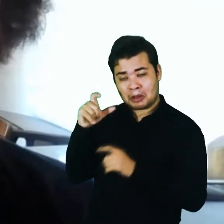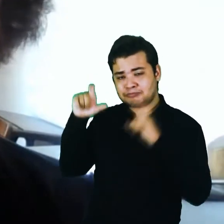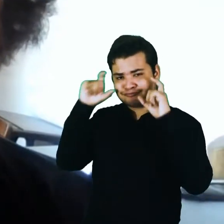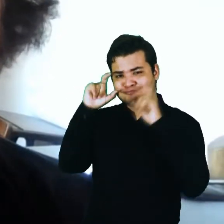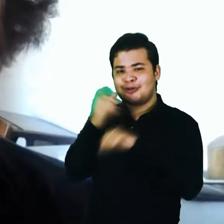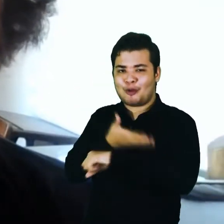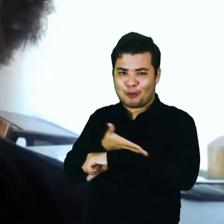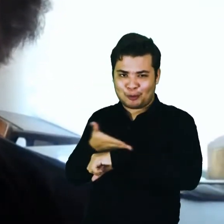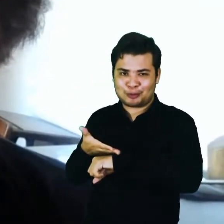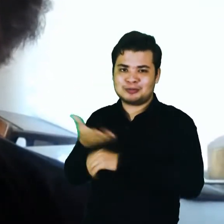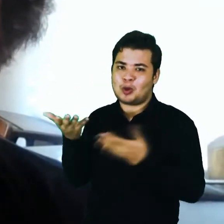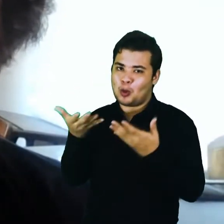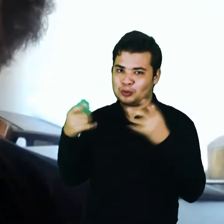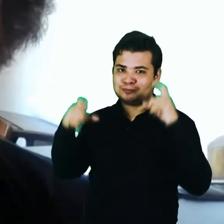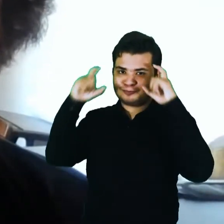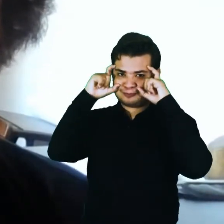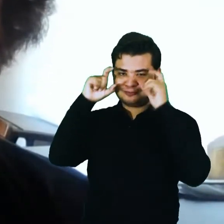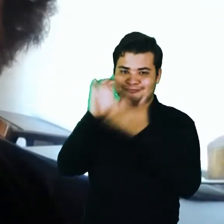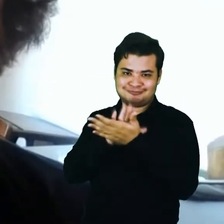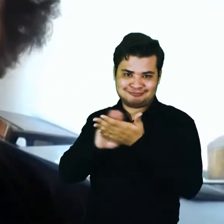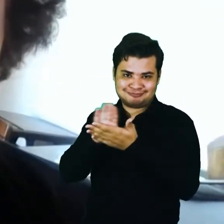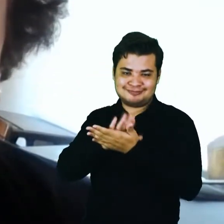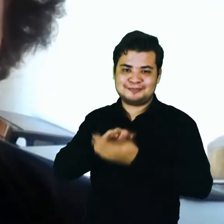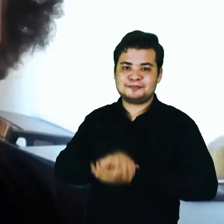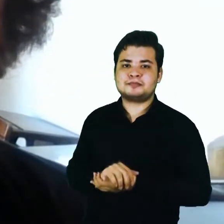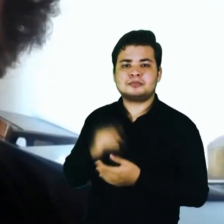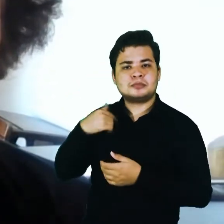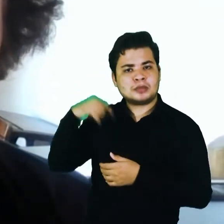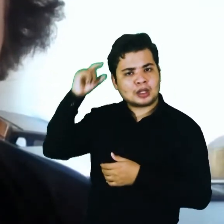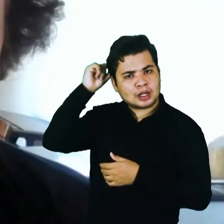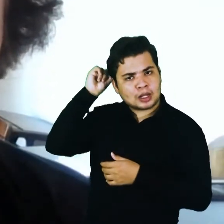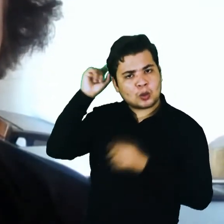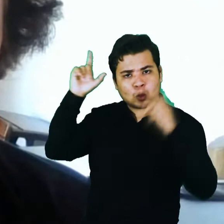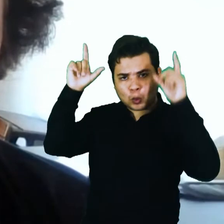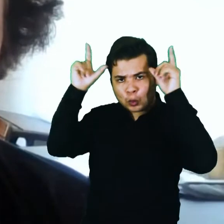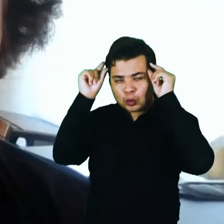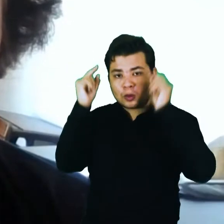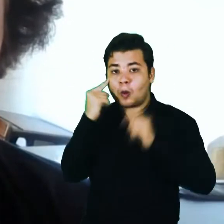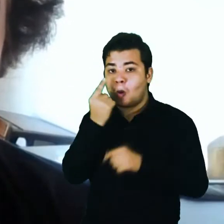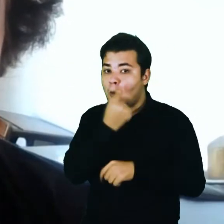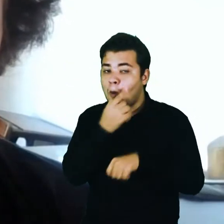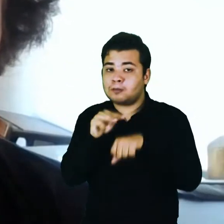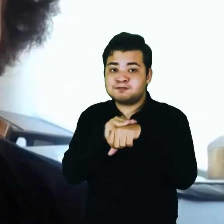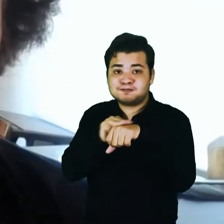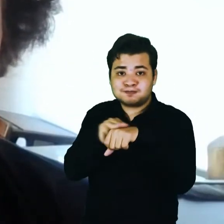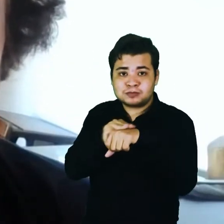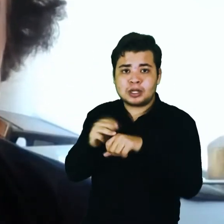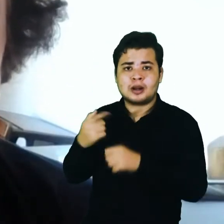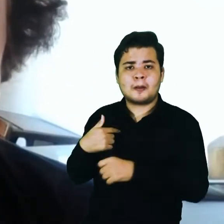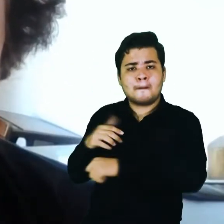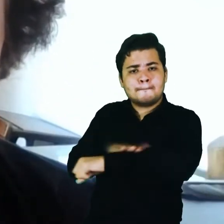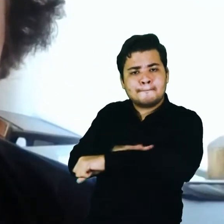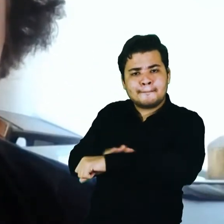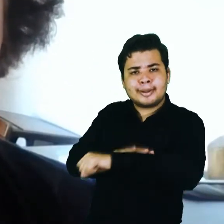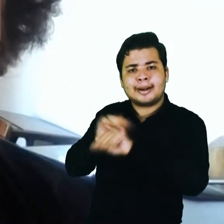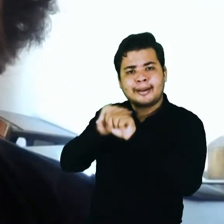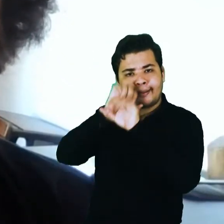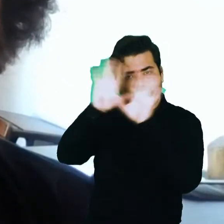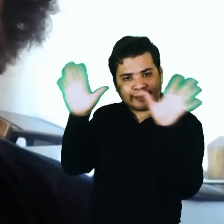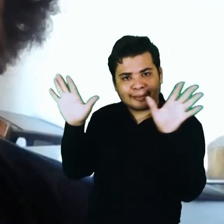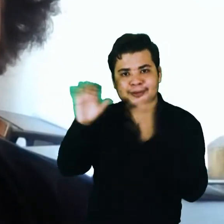óculos, mas estou sem óculos, cabelo curto, olhos castanhos, pele clara,